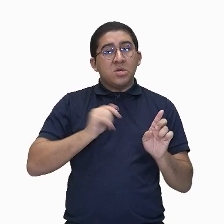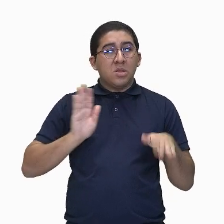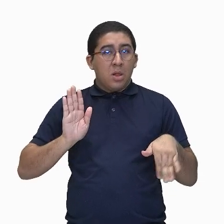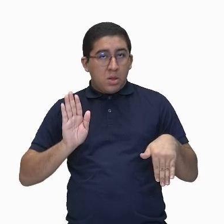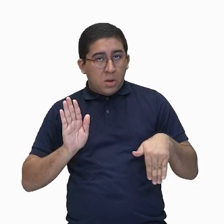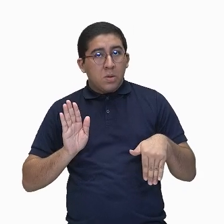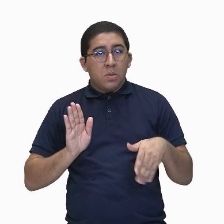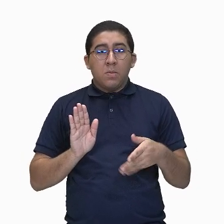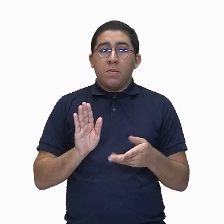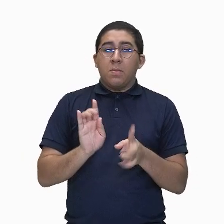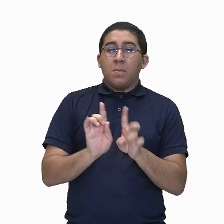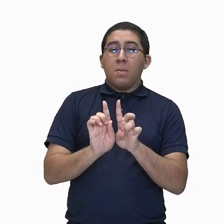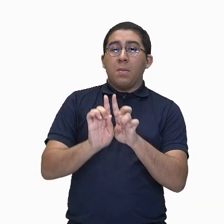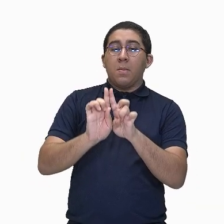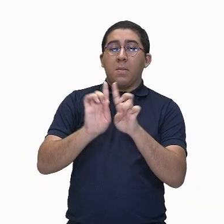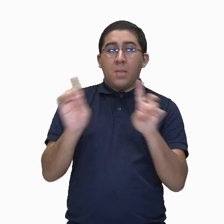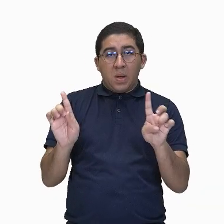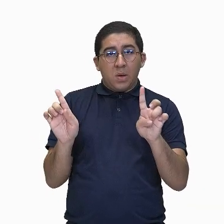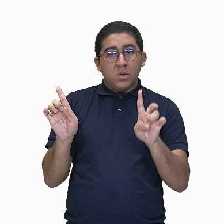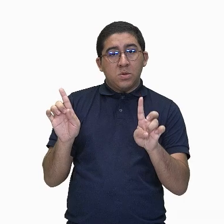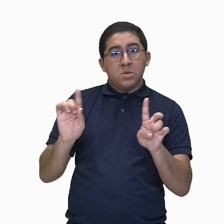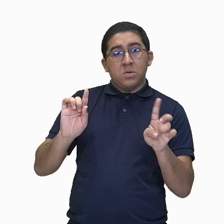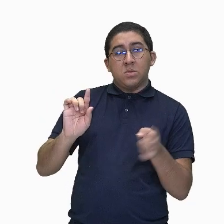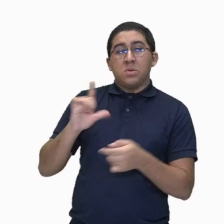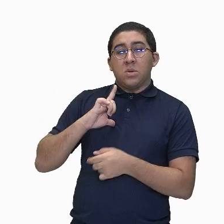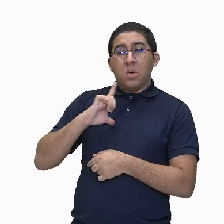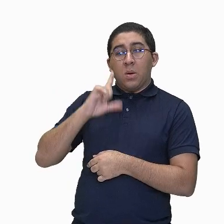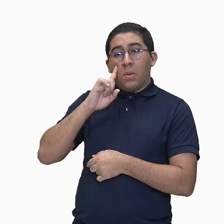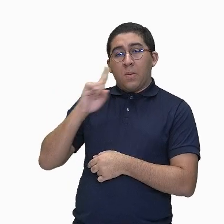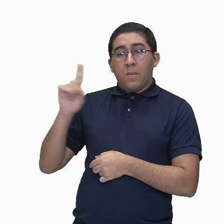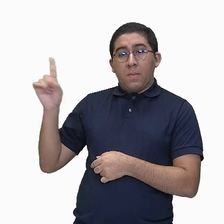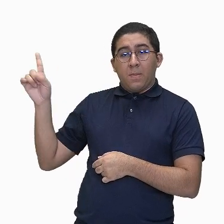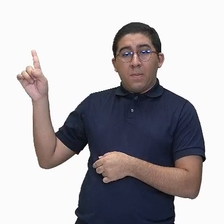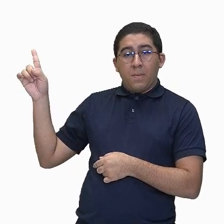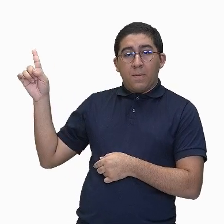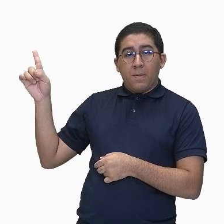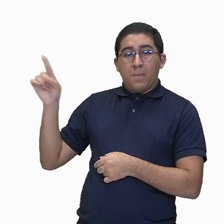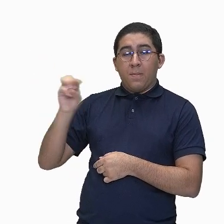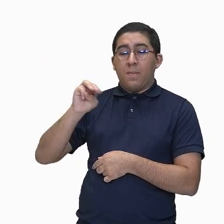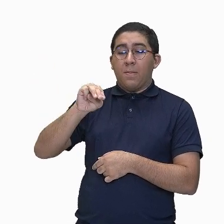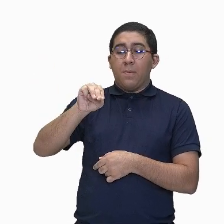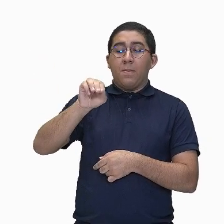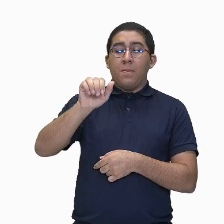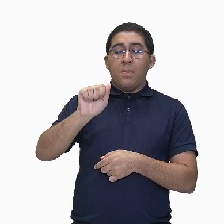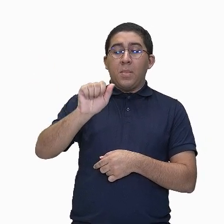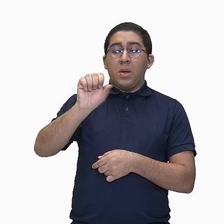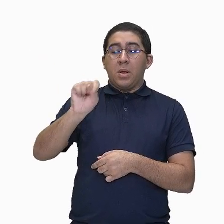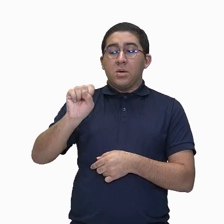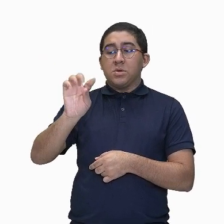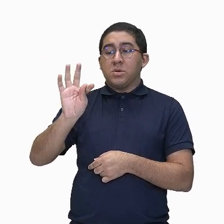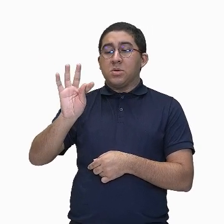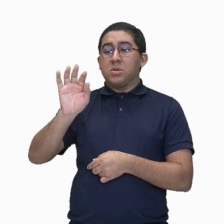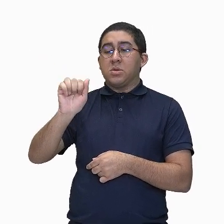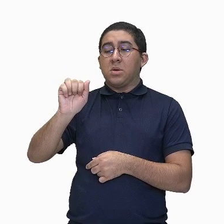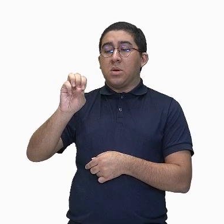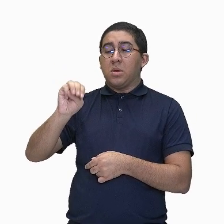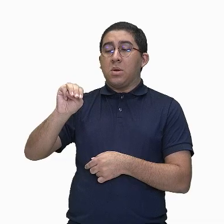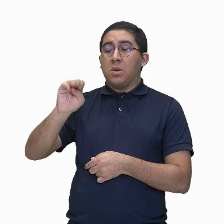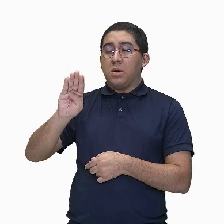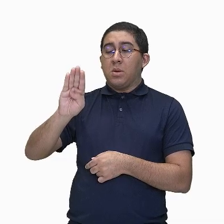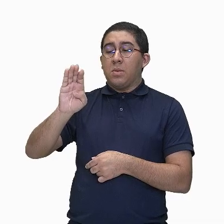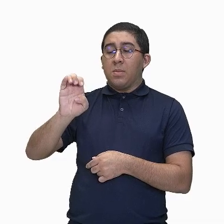Quando você acrescenta uma segunda oração, né? Acrescentando a conjunção mais também, vai estar